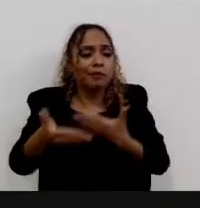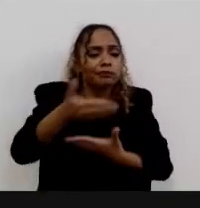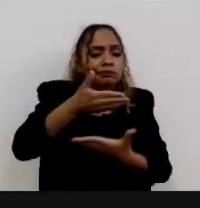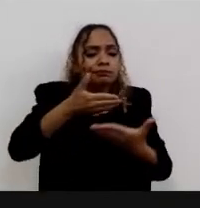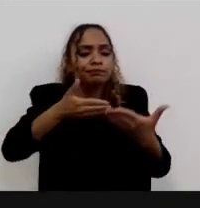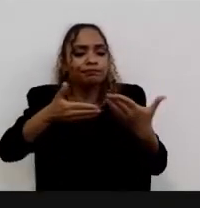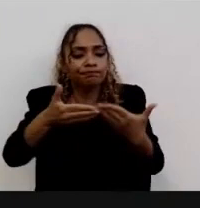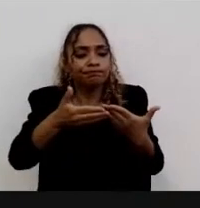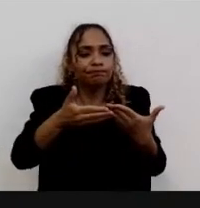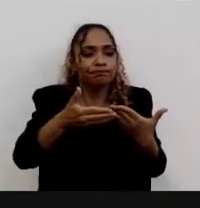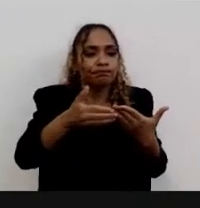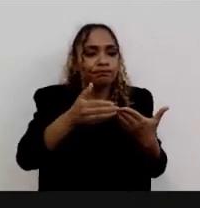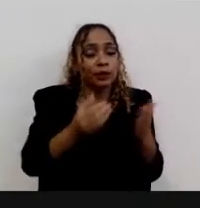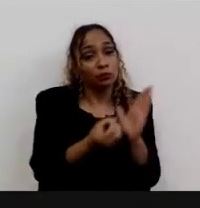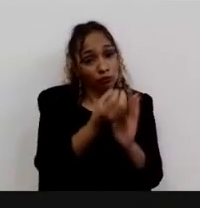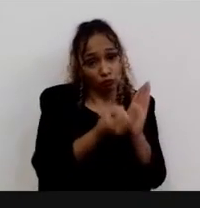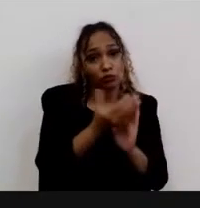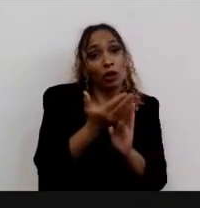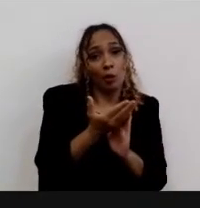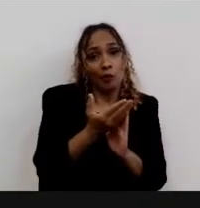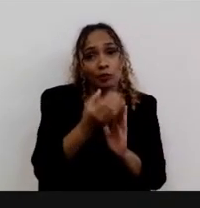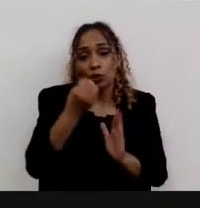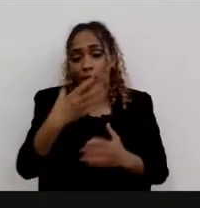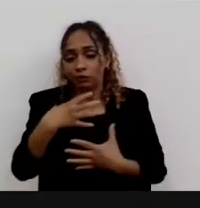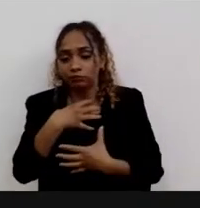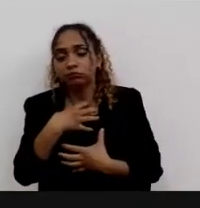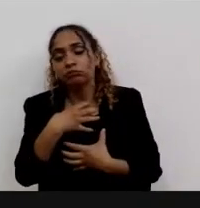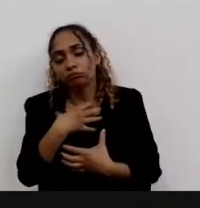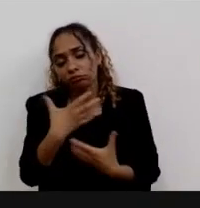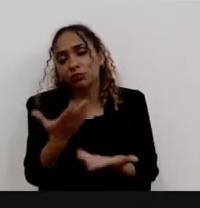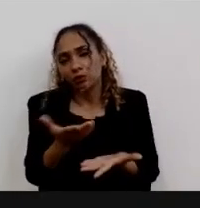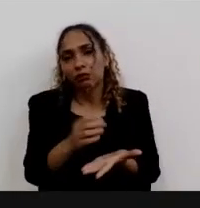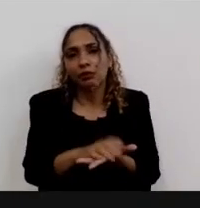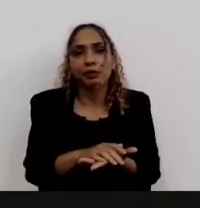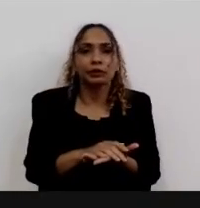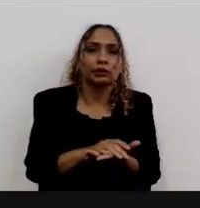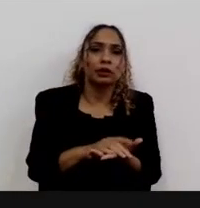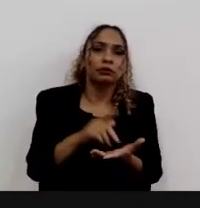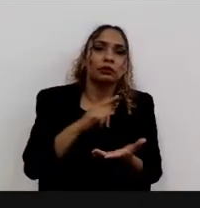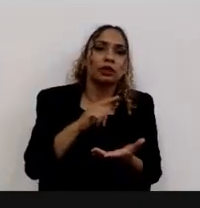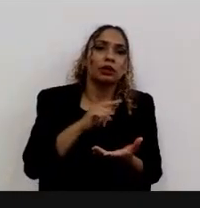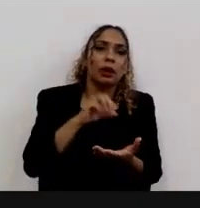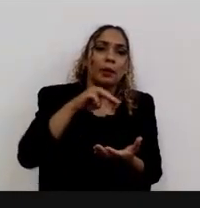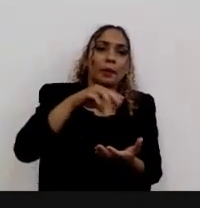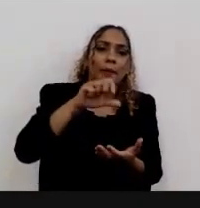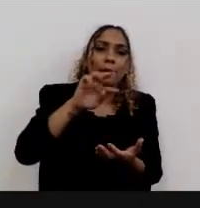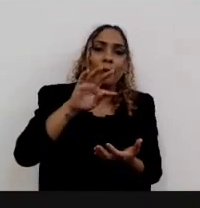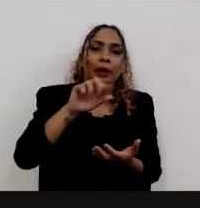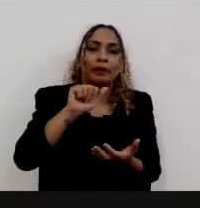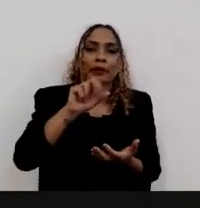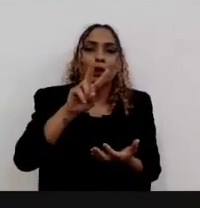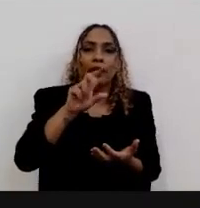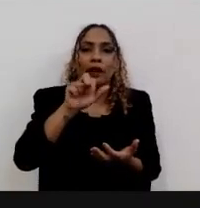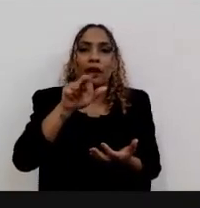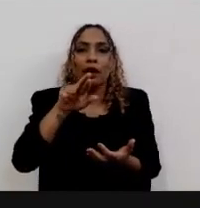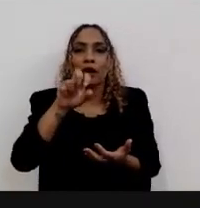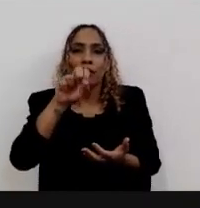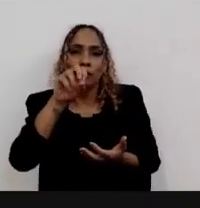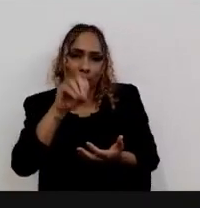essas questões. Aí entra o tão famoso metaverso, tão falado ultimamente,